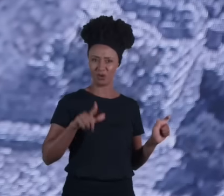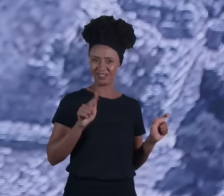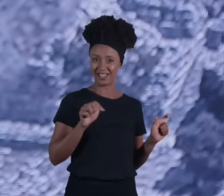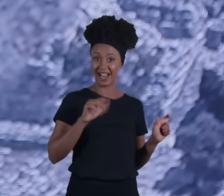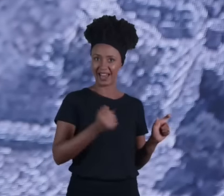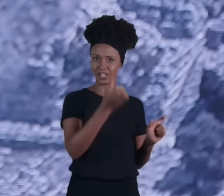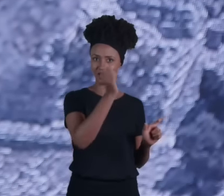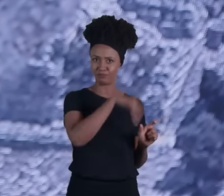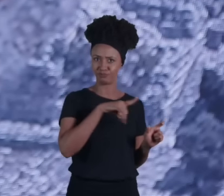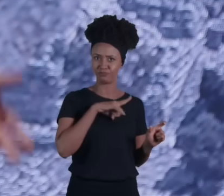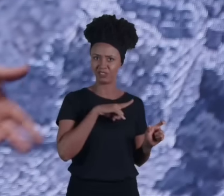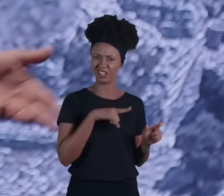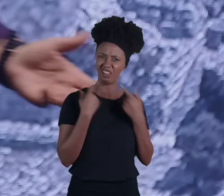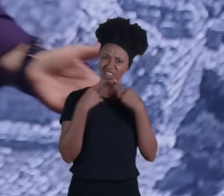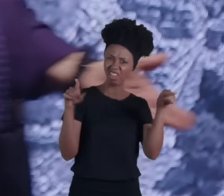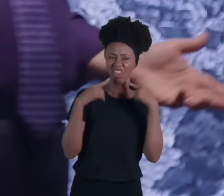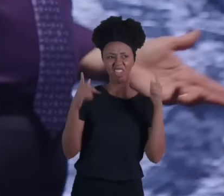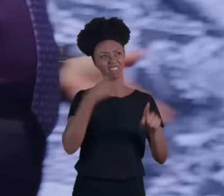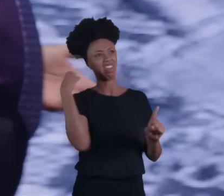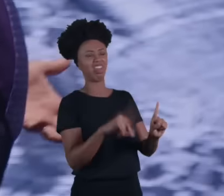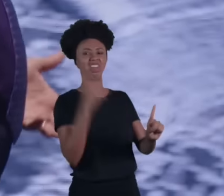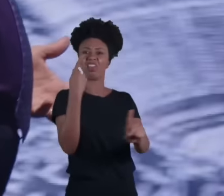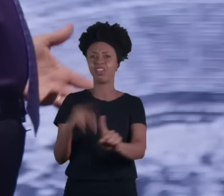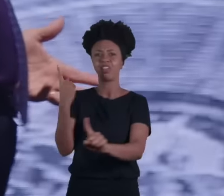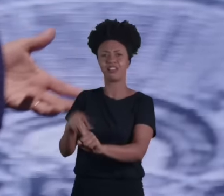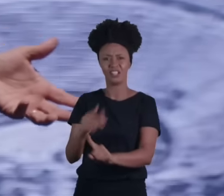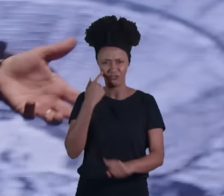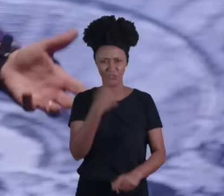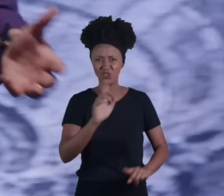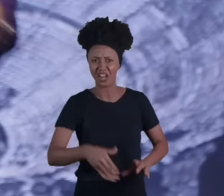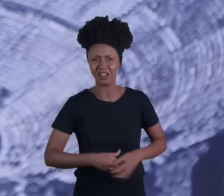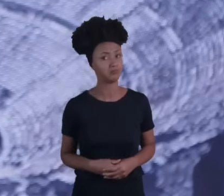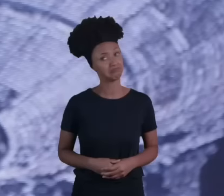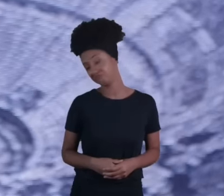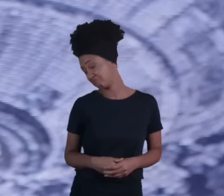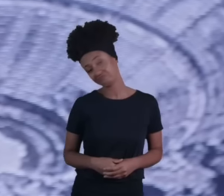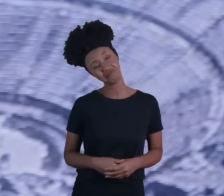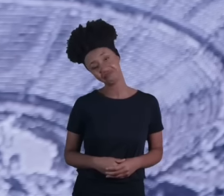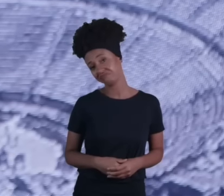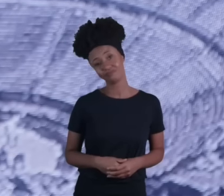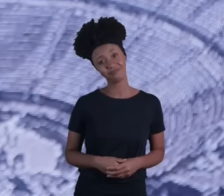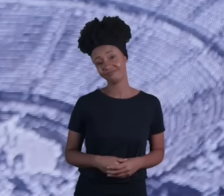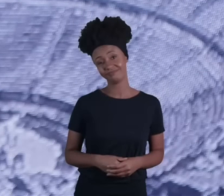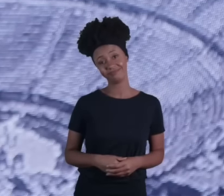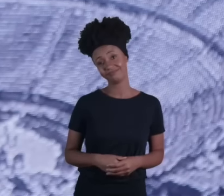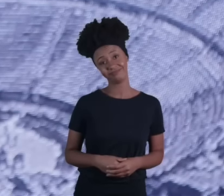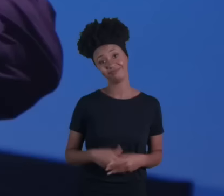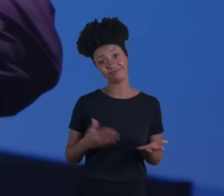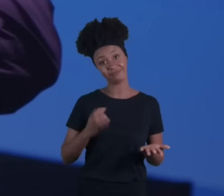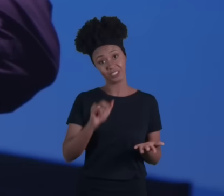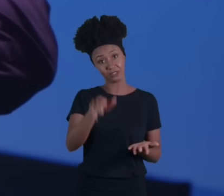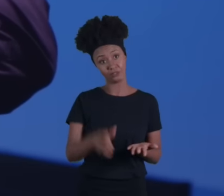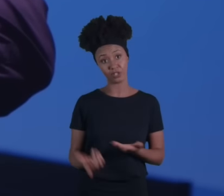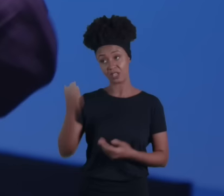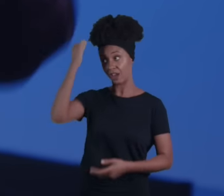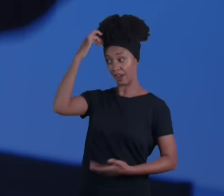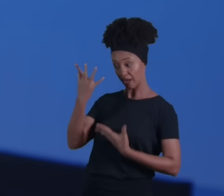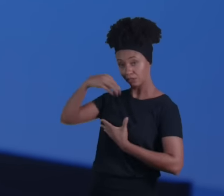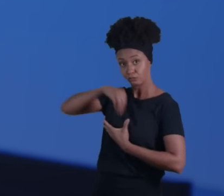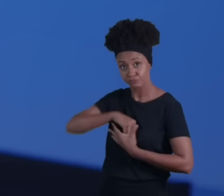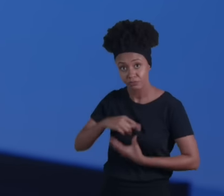resmungando, reclamando, falando mal dos outros? Não! Se você tem graça de Deus,